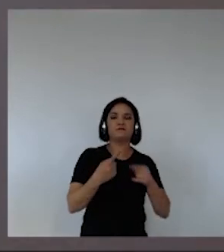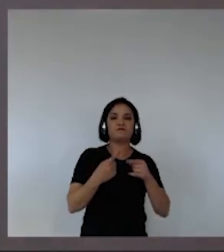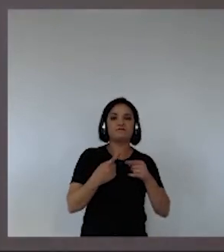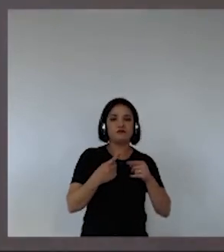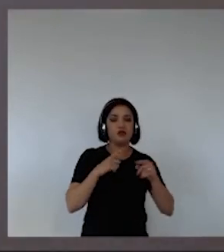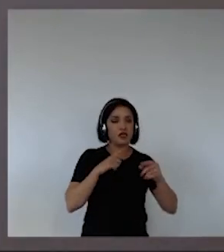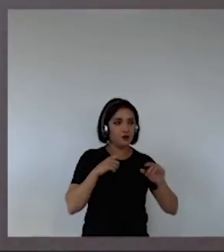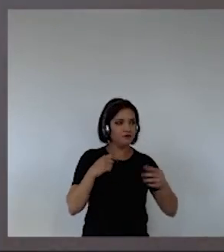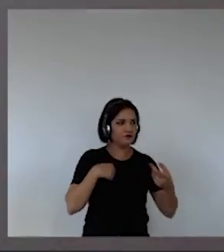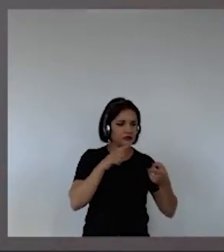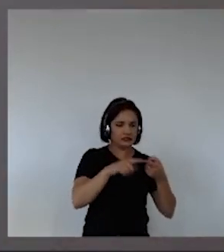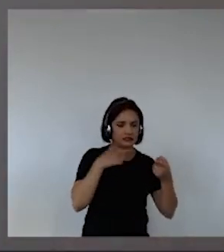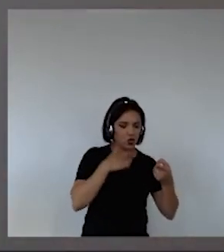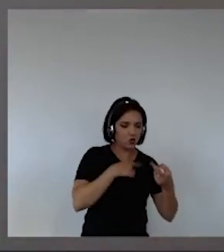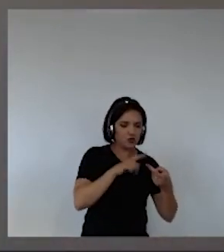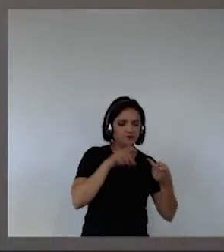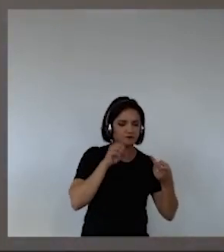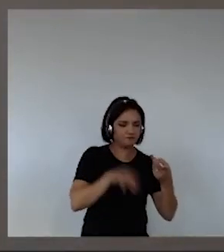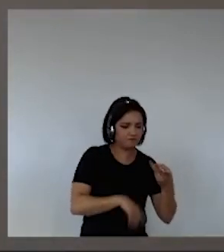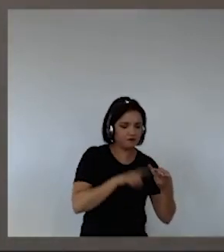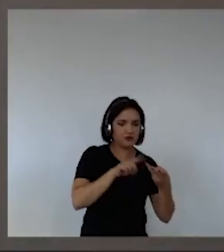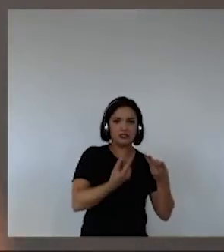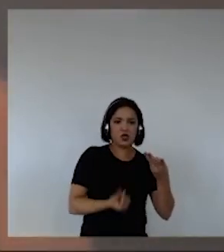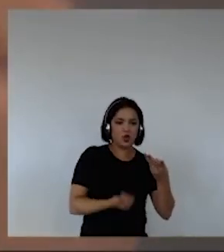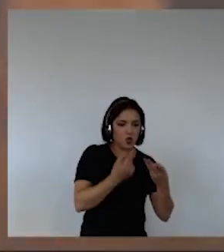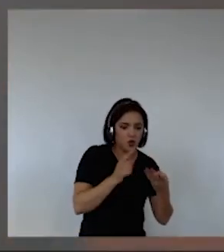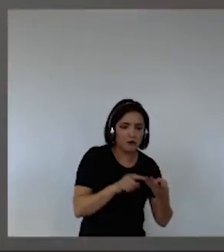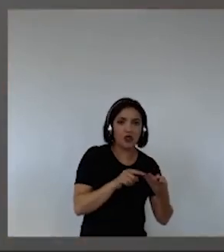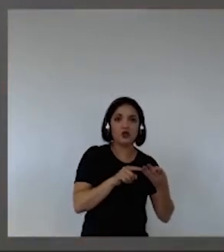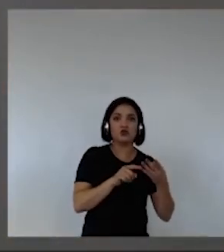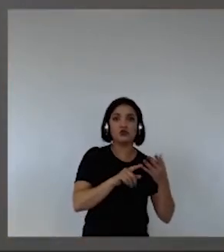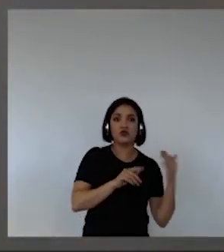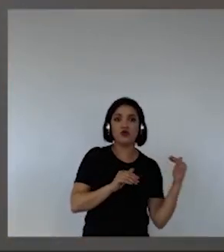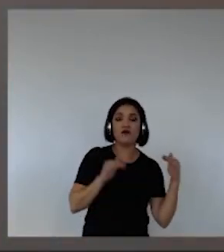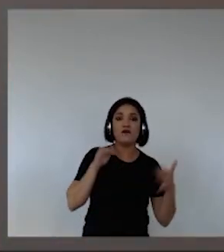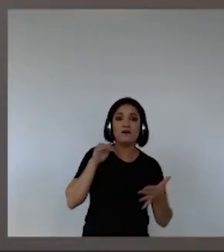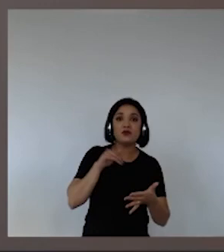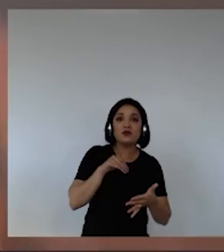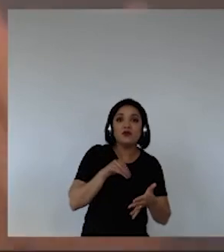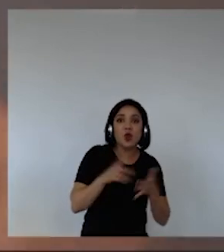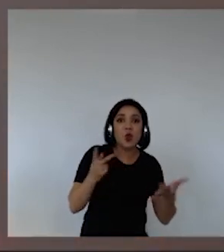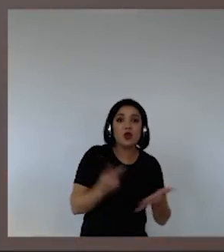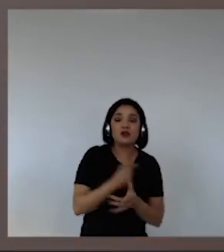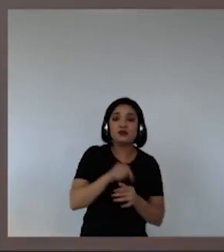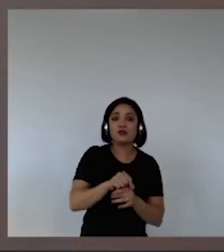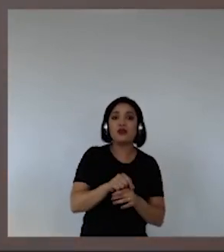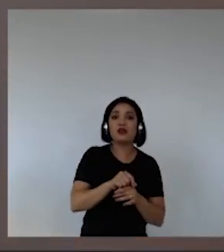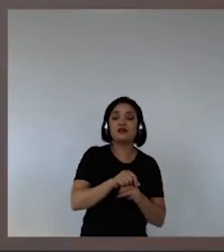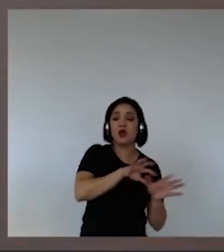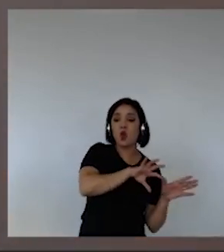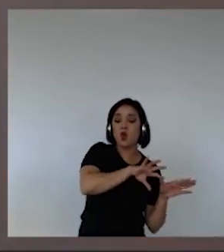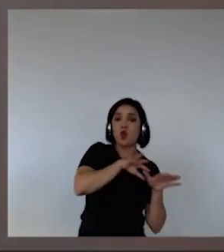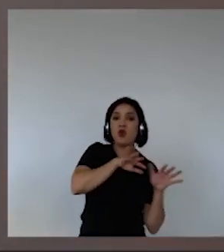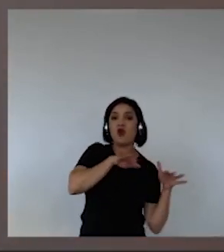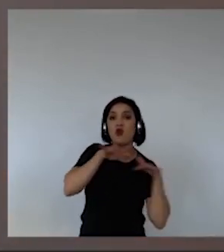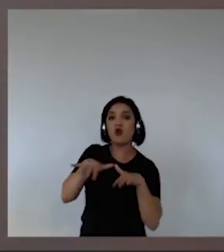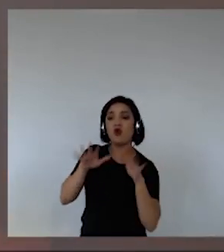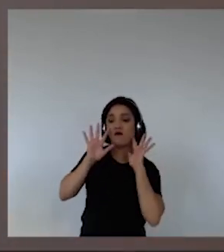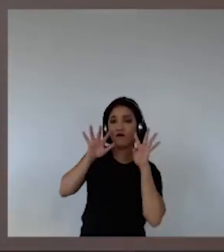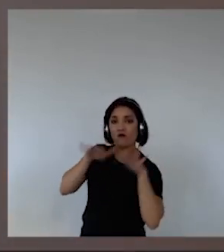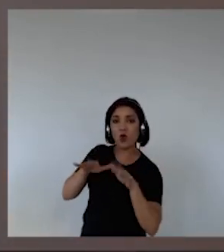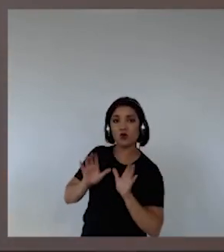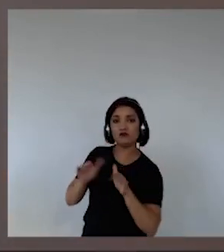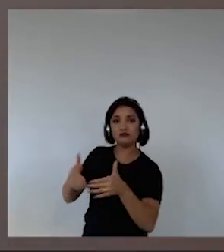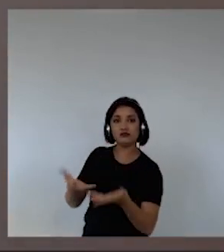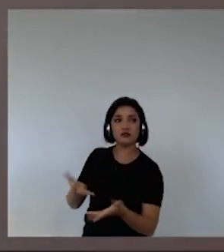na justiça. E quando a gente fala em justiça, eu estou me referindo a uma justiça lato sensu, né? E dentro dessa justiça lato sensu,